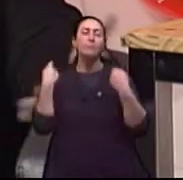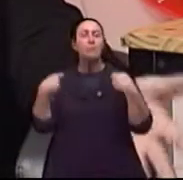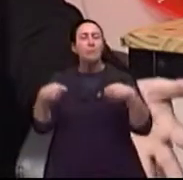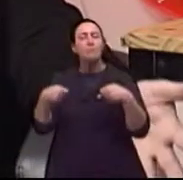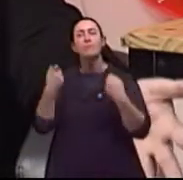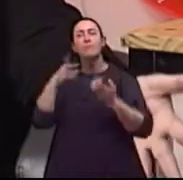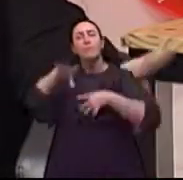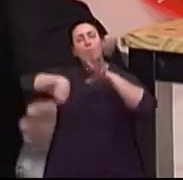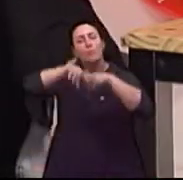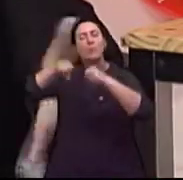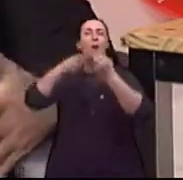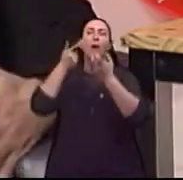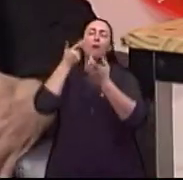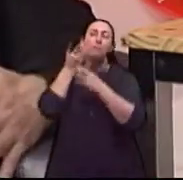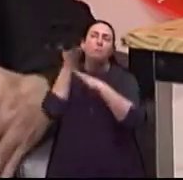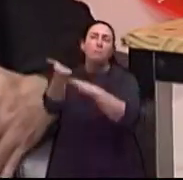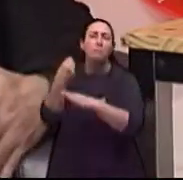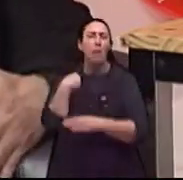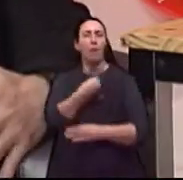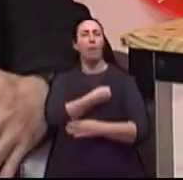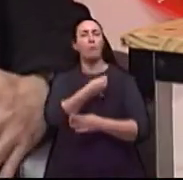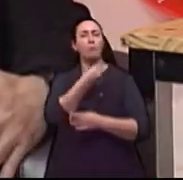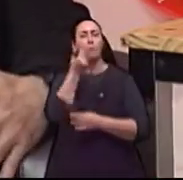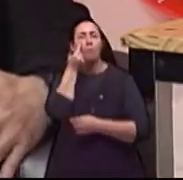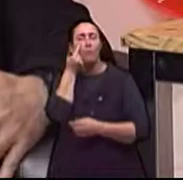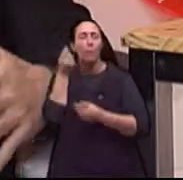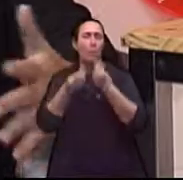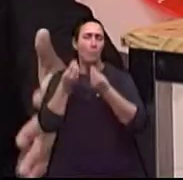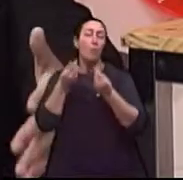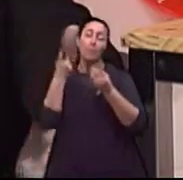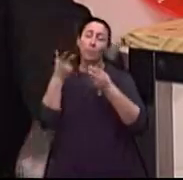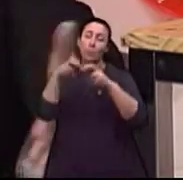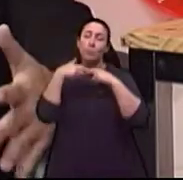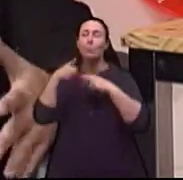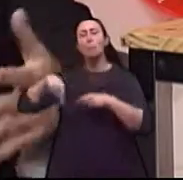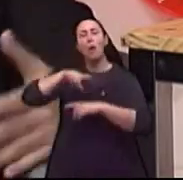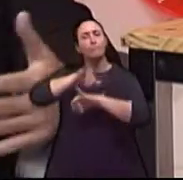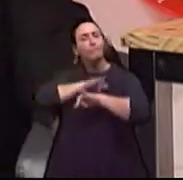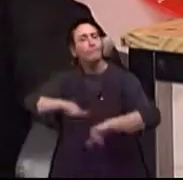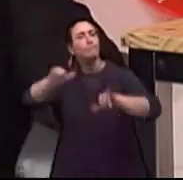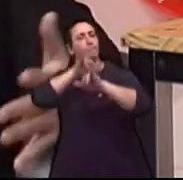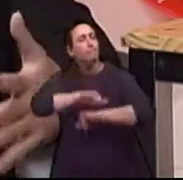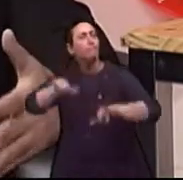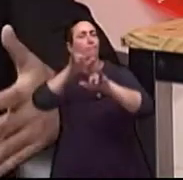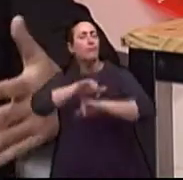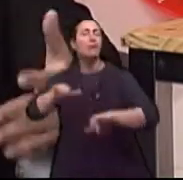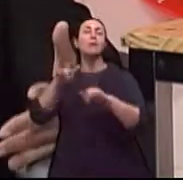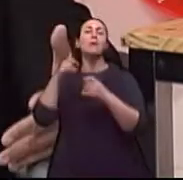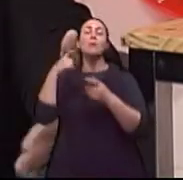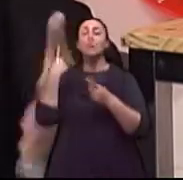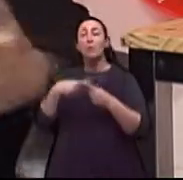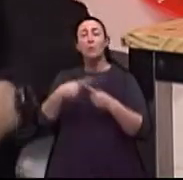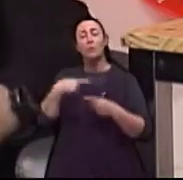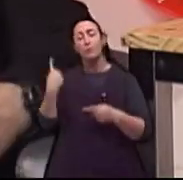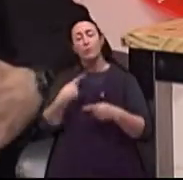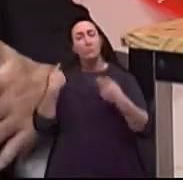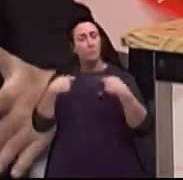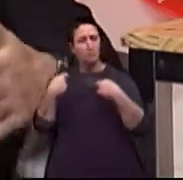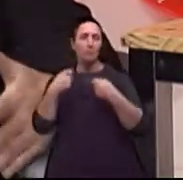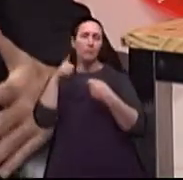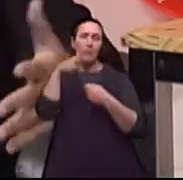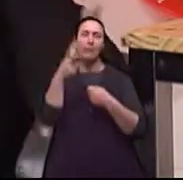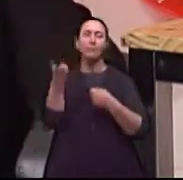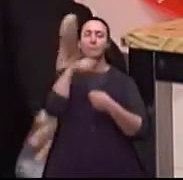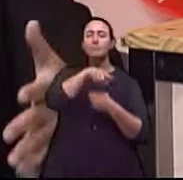buscar o tratamento precoce e esse é um dos focos da campanha a campanha a gente tem vários várias ações uma delas voltadas ao cirurgiões